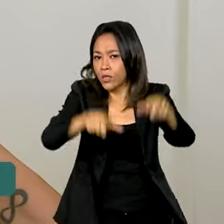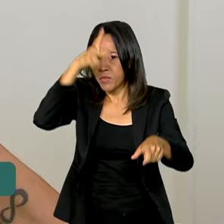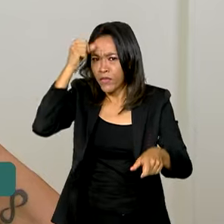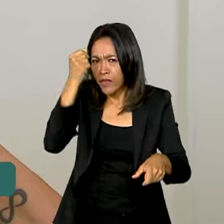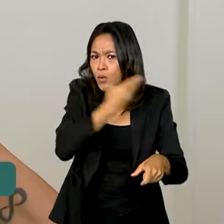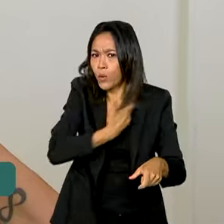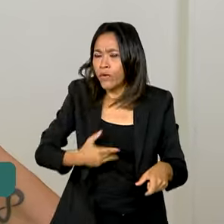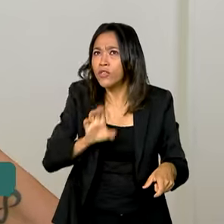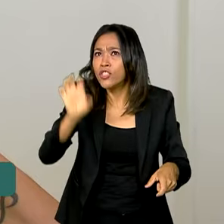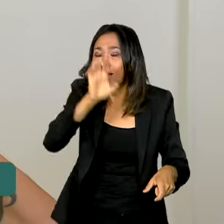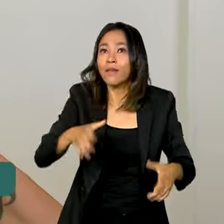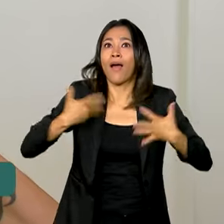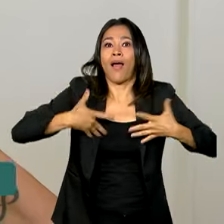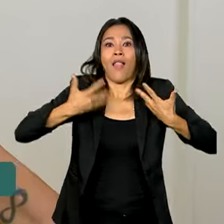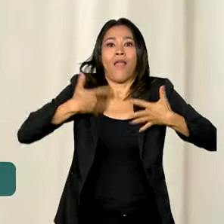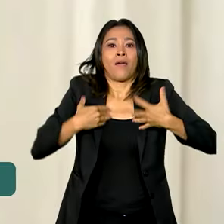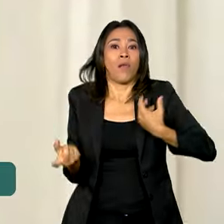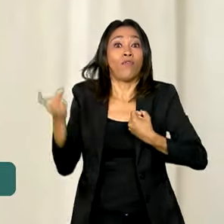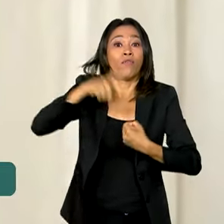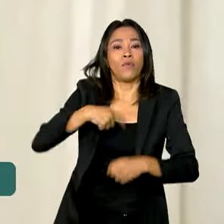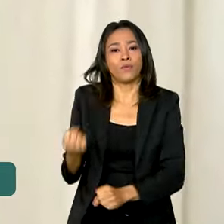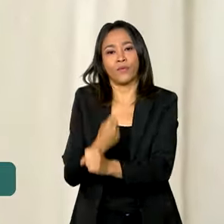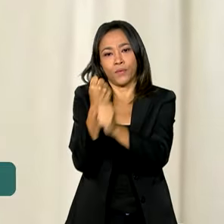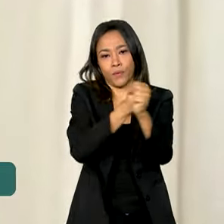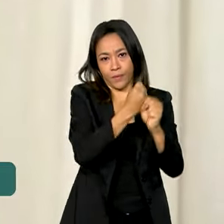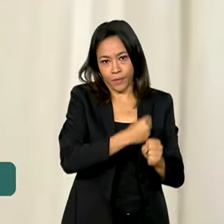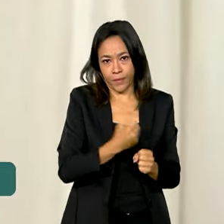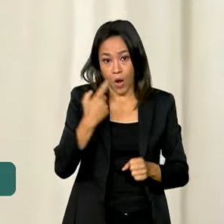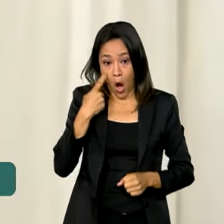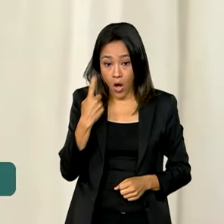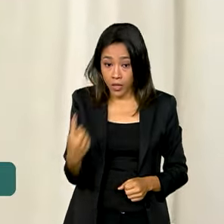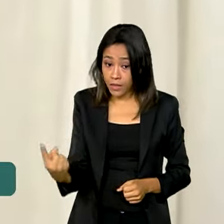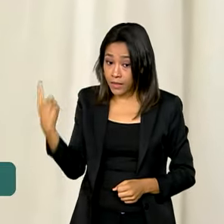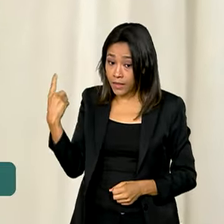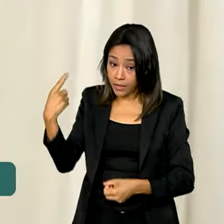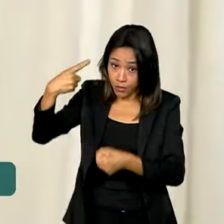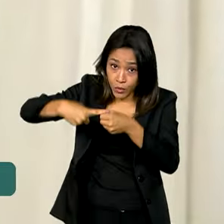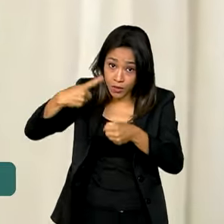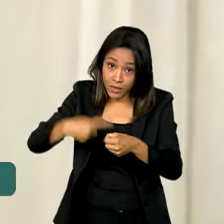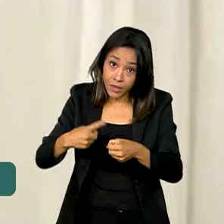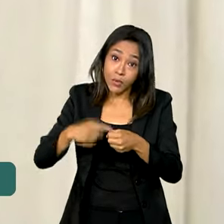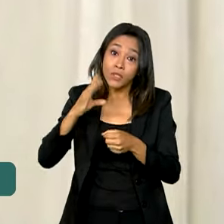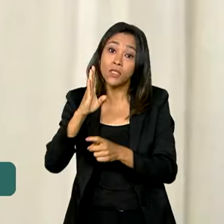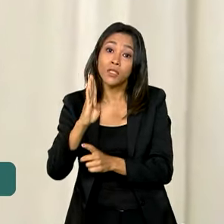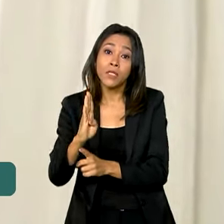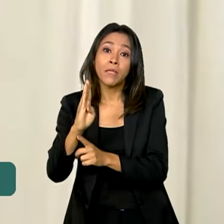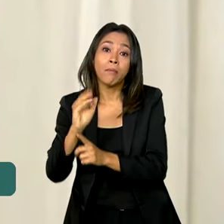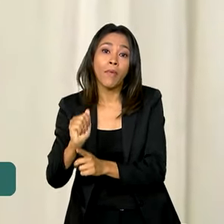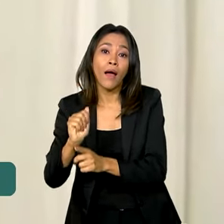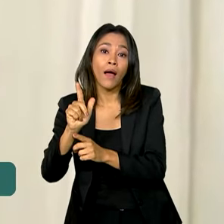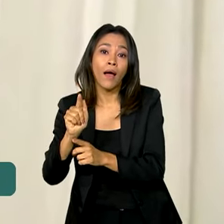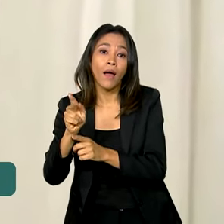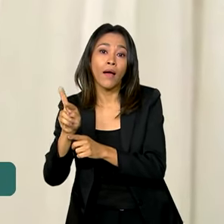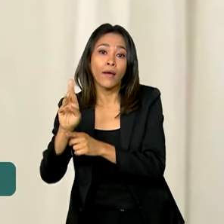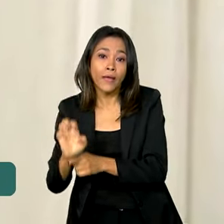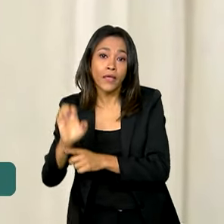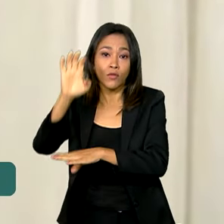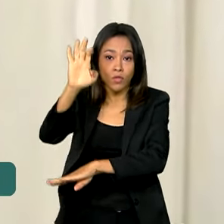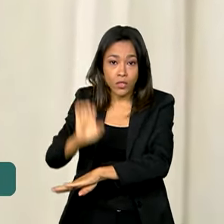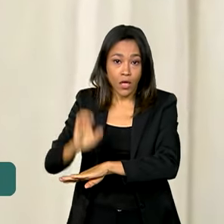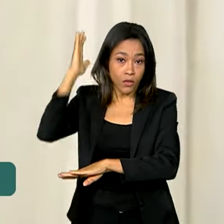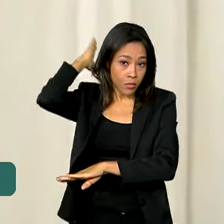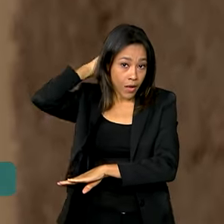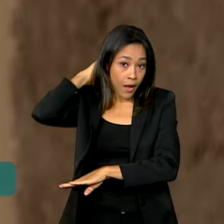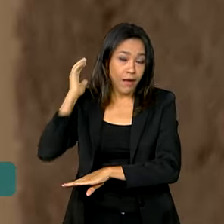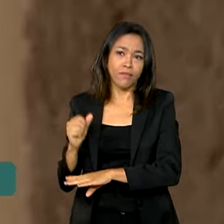fato acreditar no pacto e retomar essas obras. No município de Bagre, no Pará, por exemplo, como conta o prefeito, há